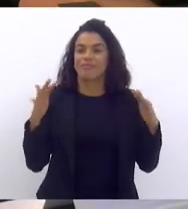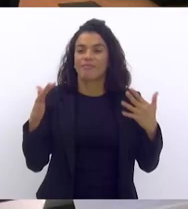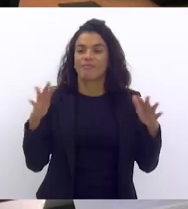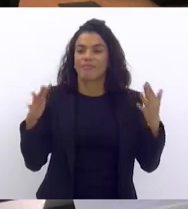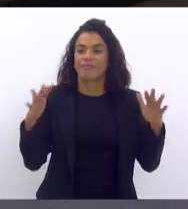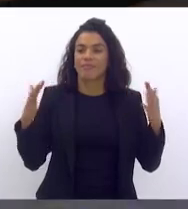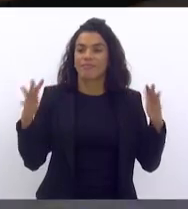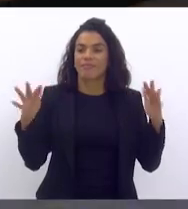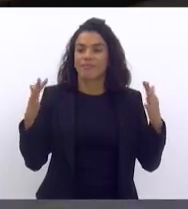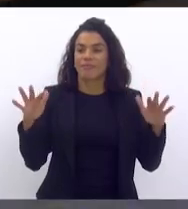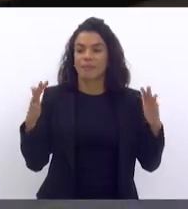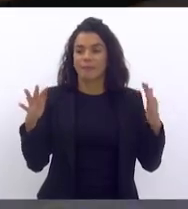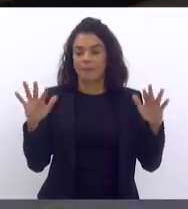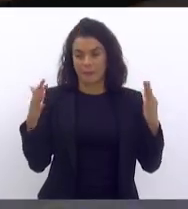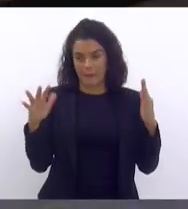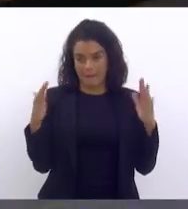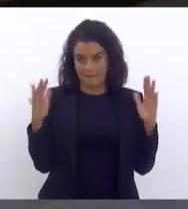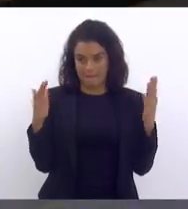independente do vínculo.